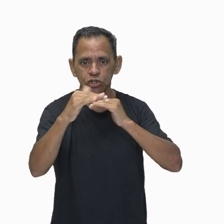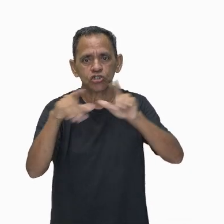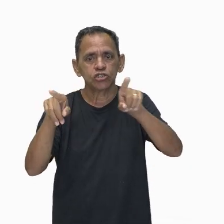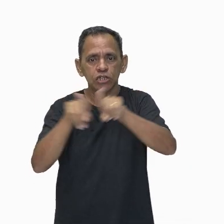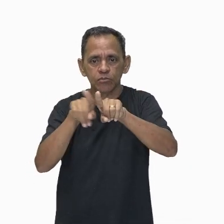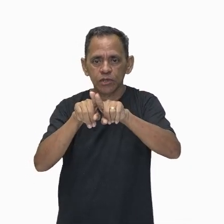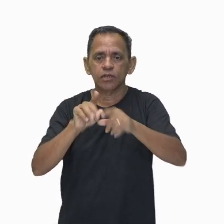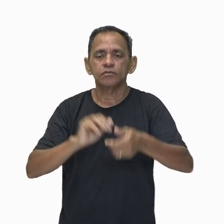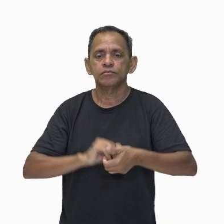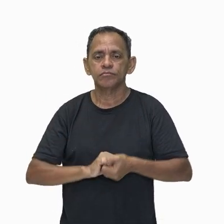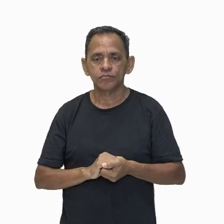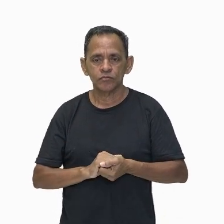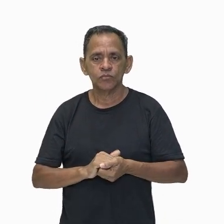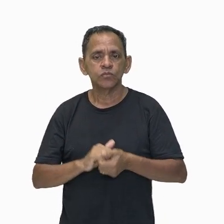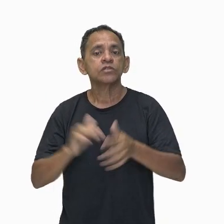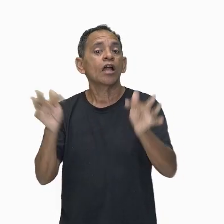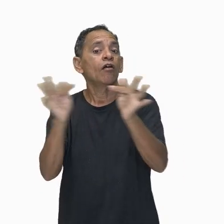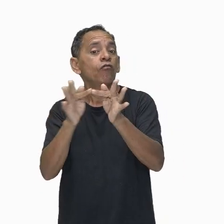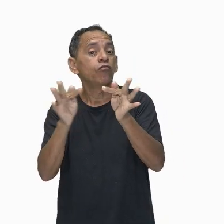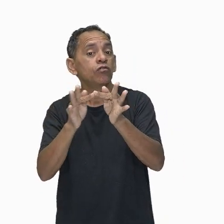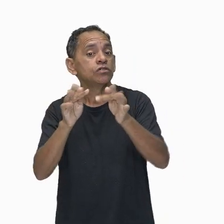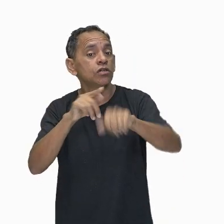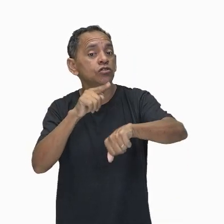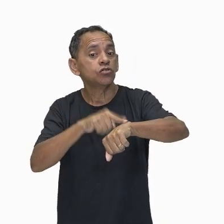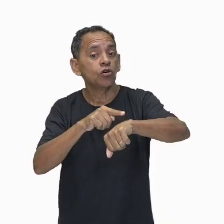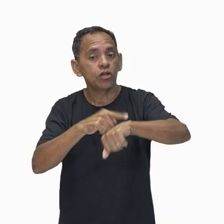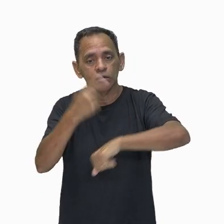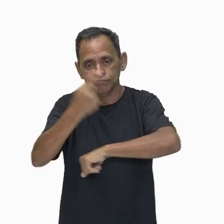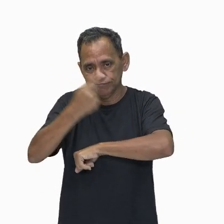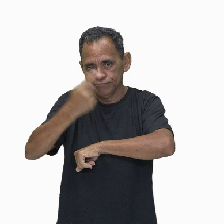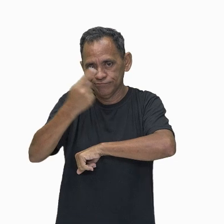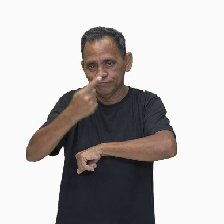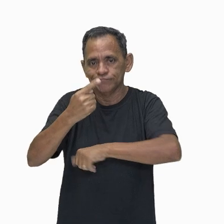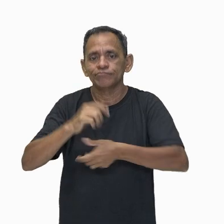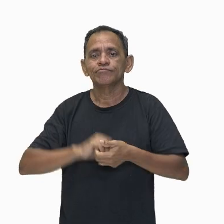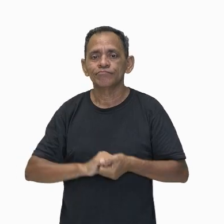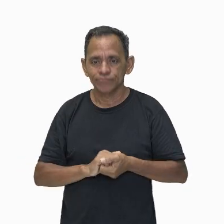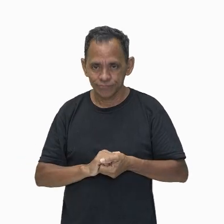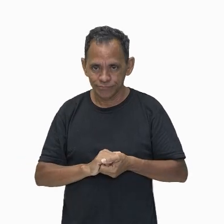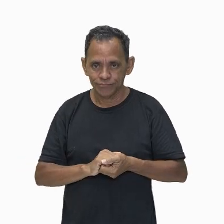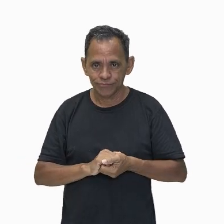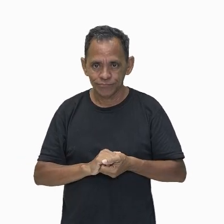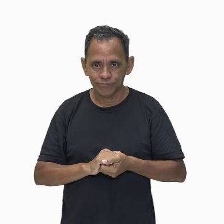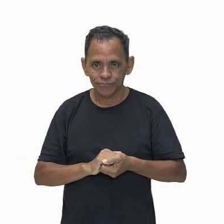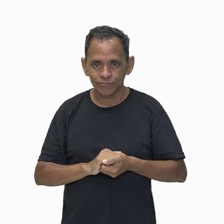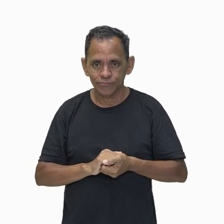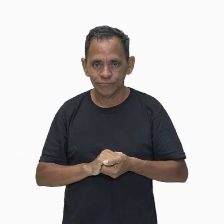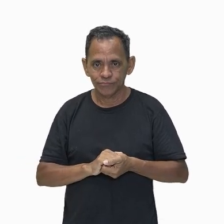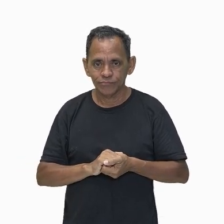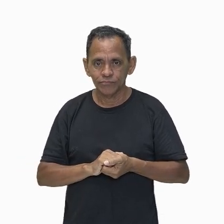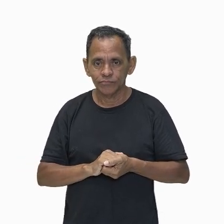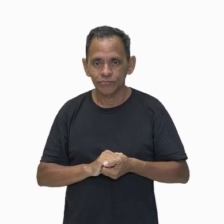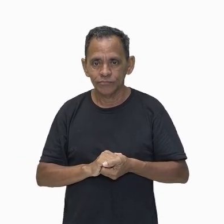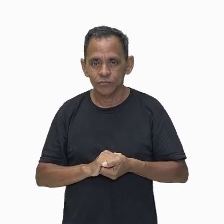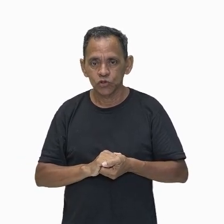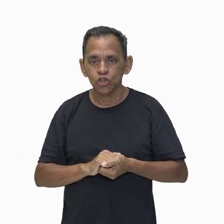a função horária do primeiro grau. Se representarmos o espaço inicial por S0, ou seja, a posição quando o tempo é